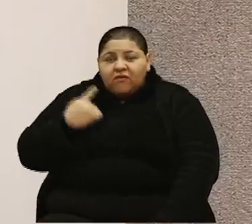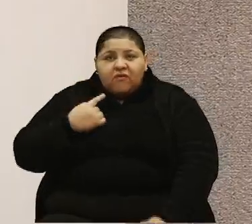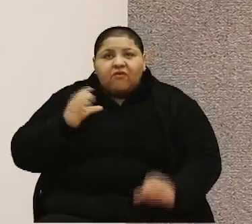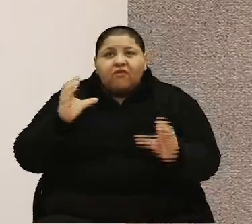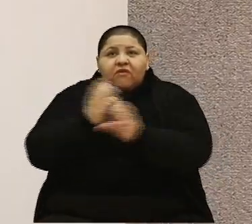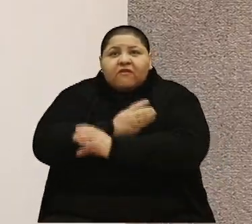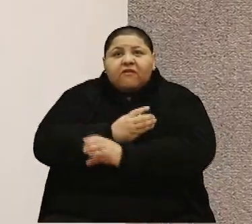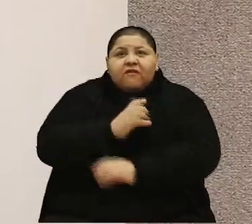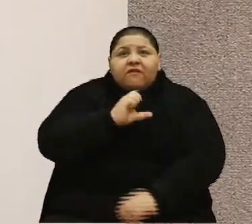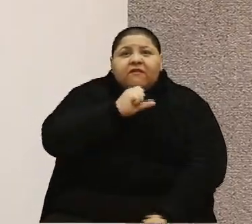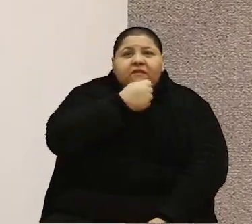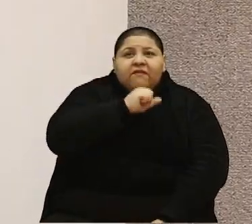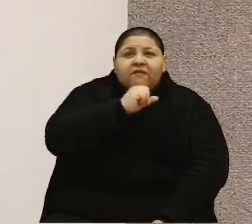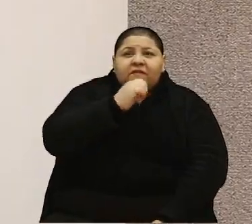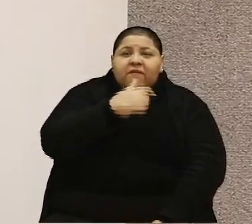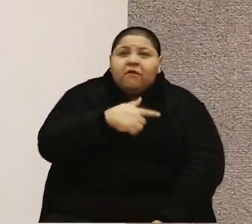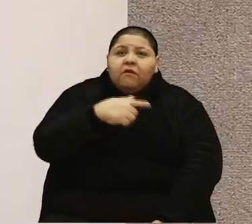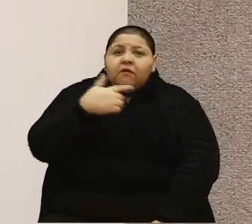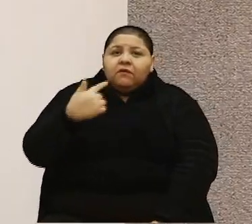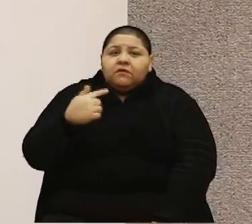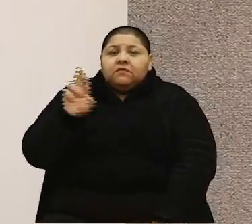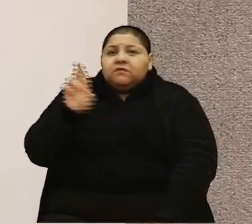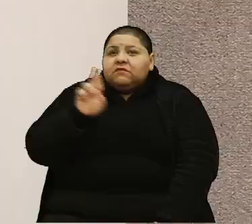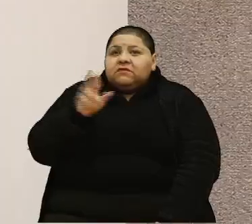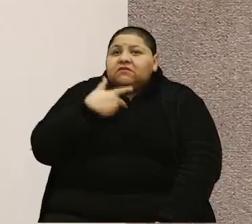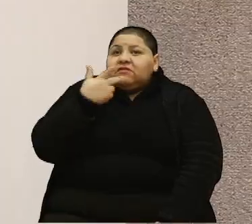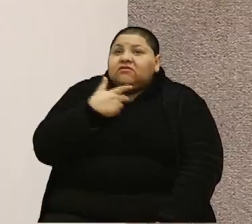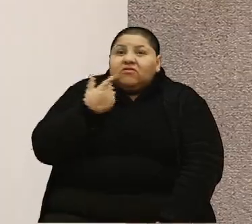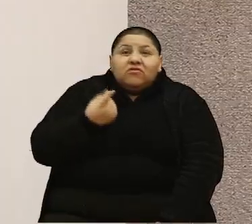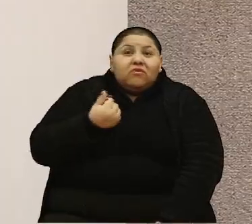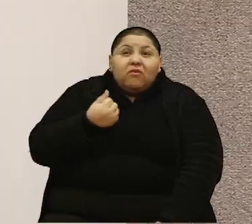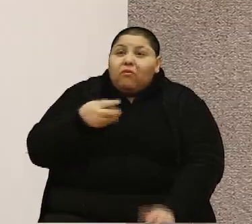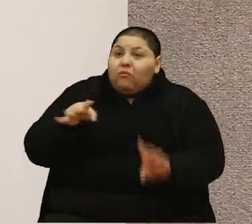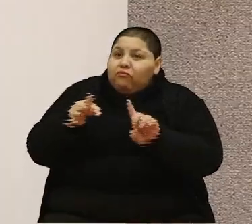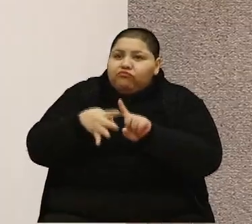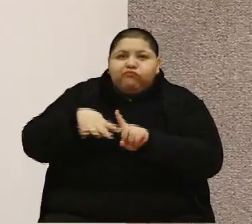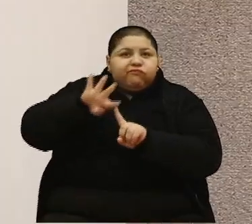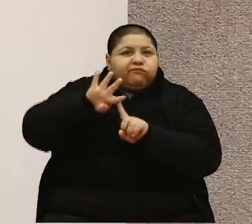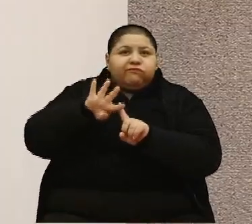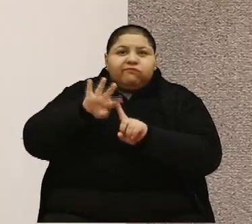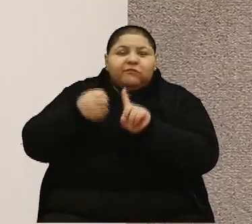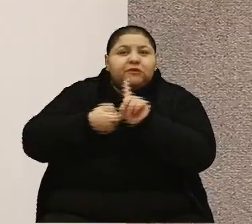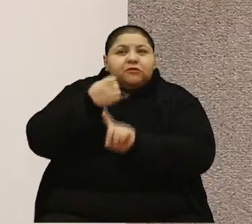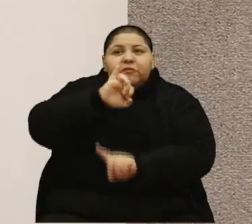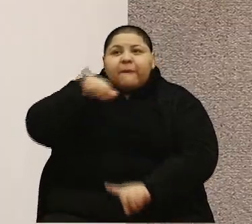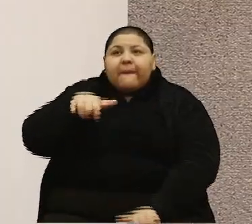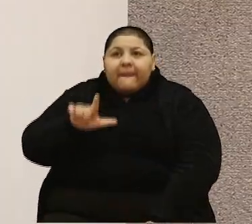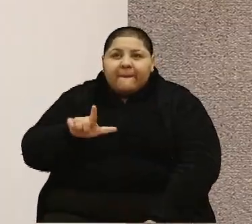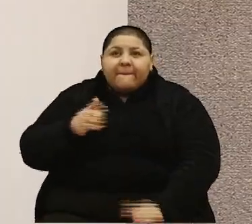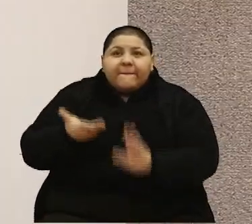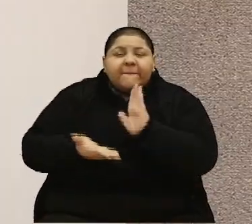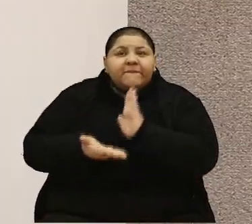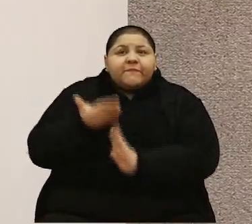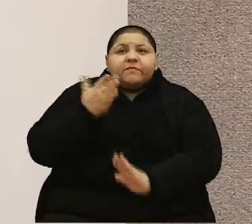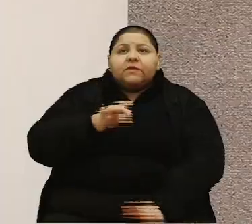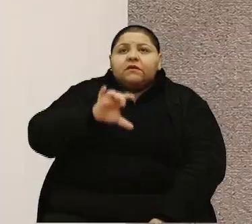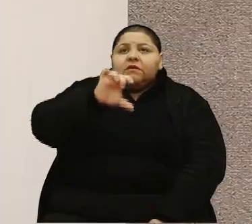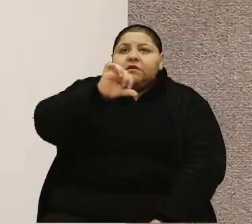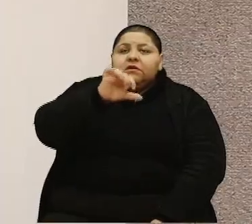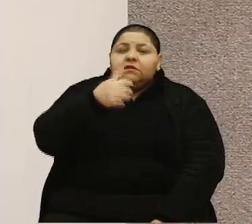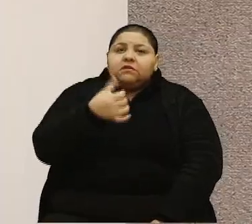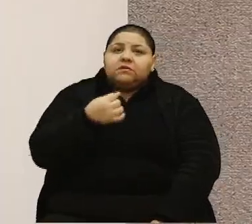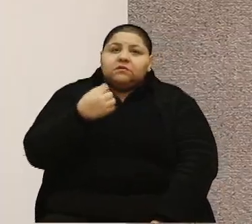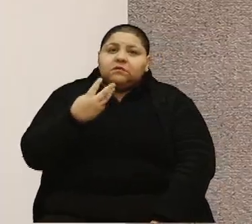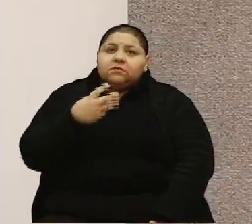de R$ 817. Então, nós estamos falando de um preço que está quadruplicado aqui. E no mês de julho, subiu para